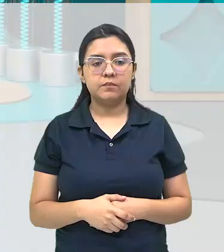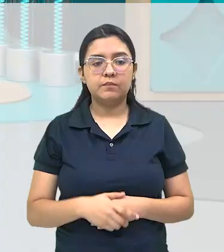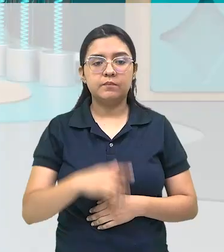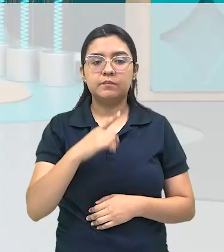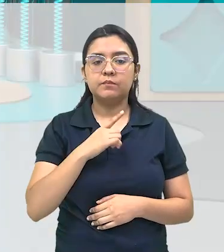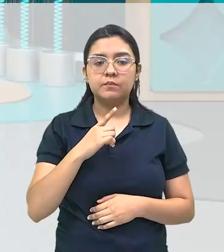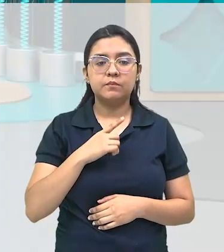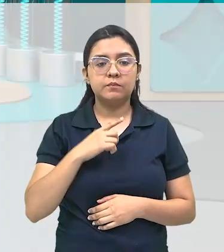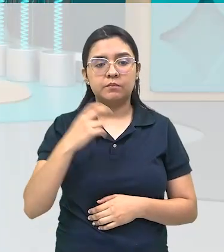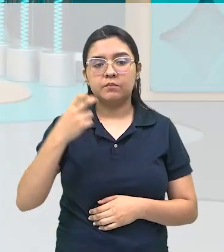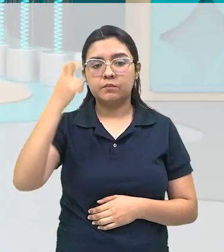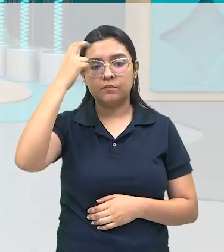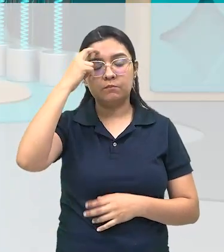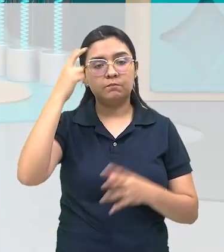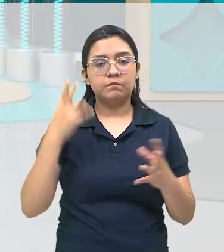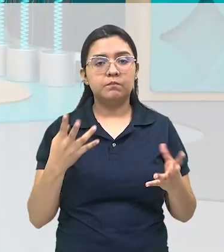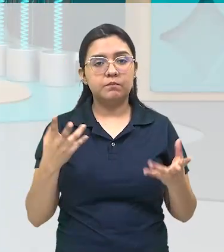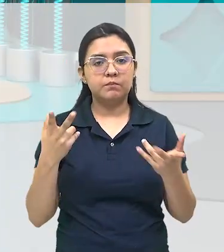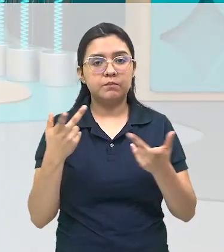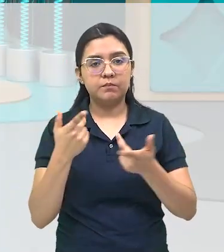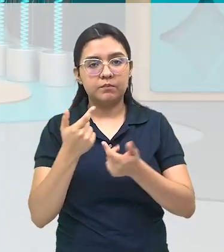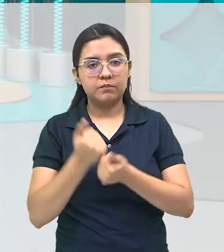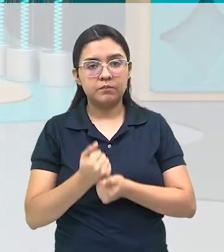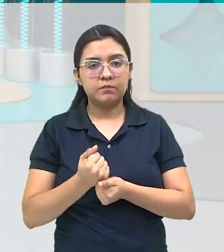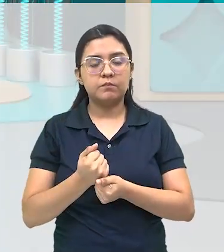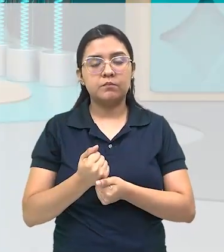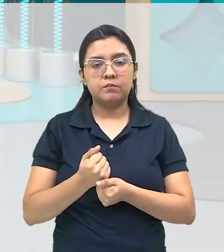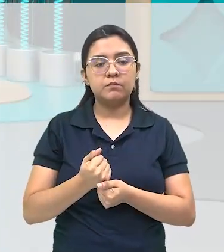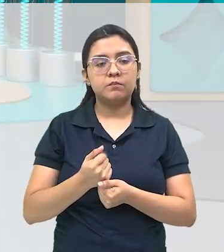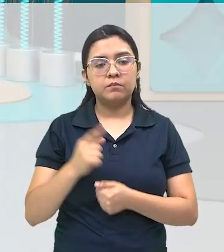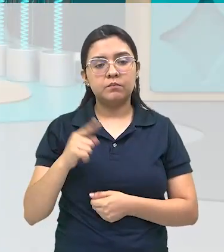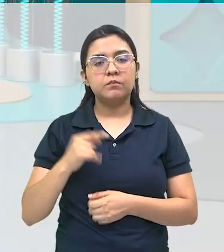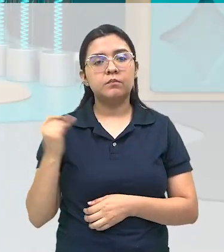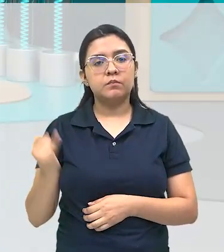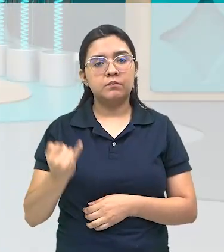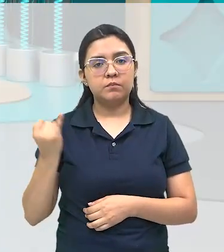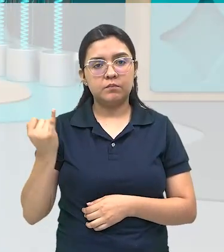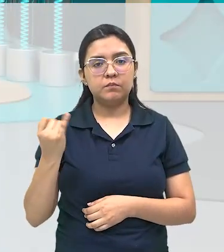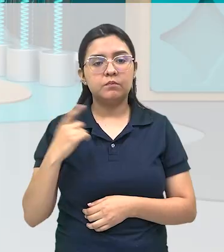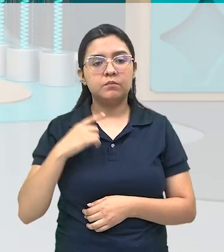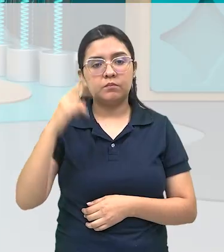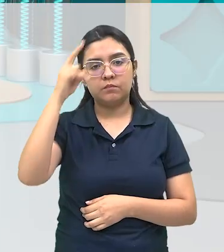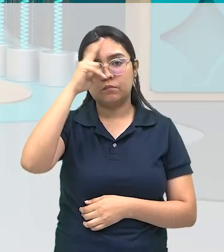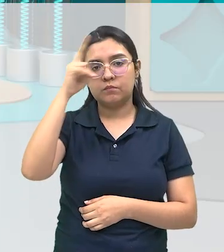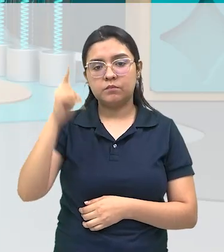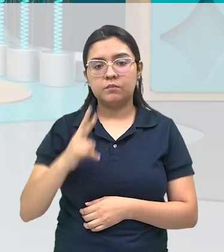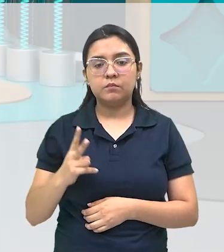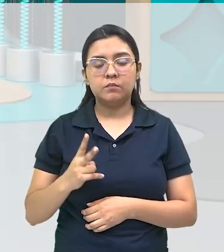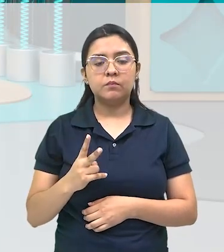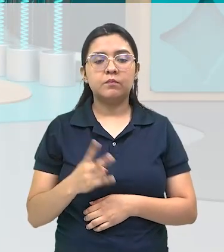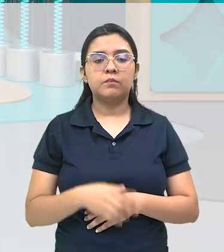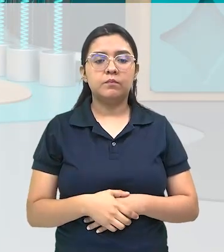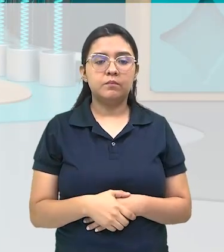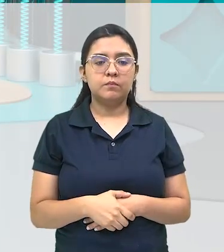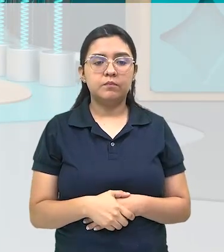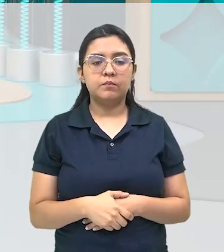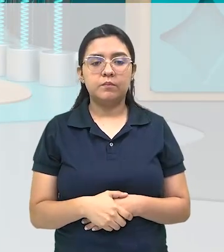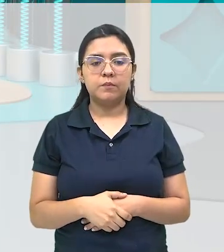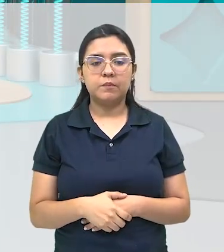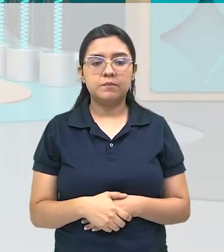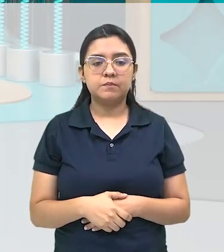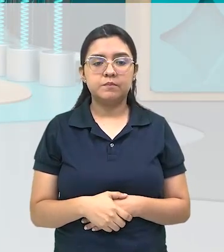rica, onde ela teve um papel decisivo em vários momentos da história. Então, alguns dos